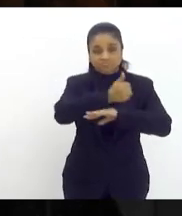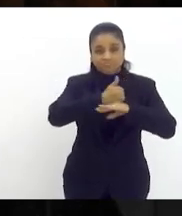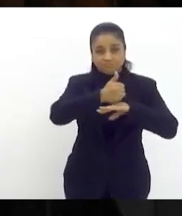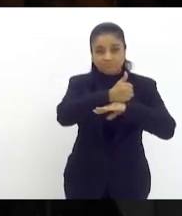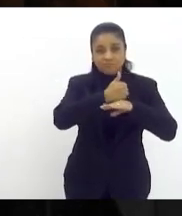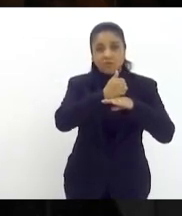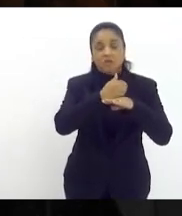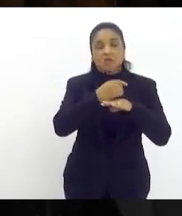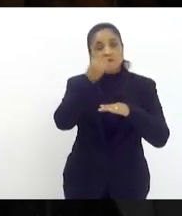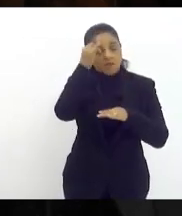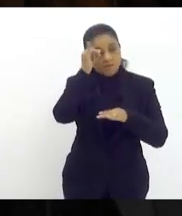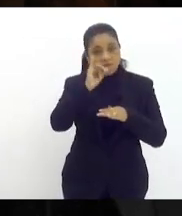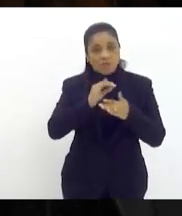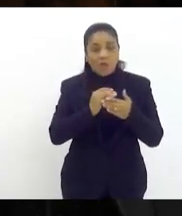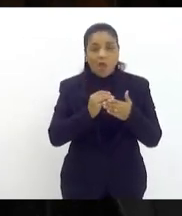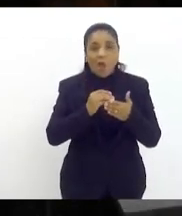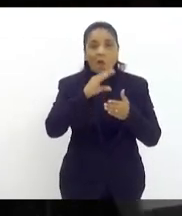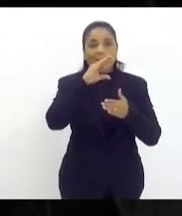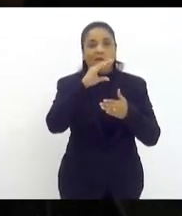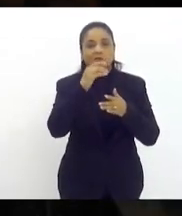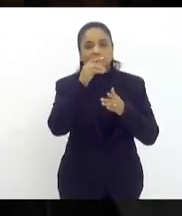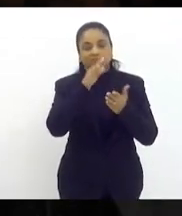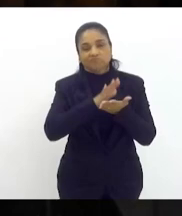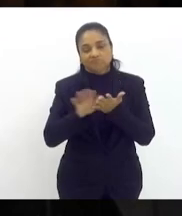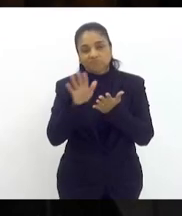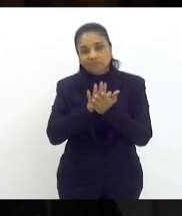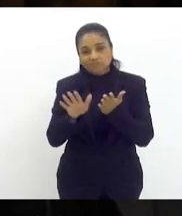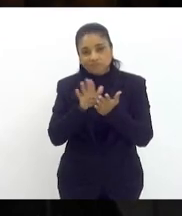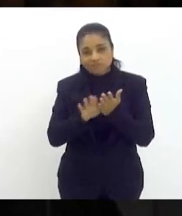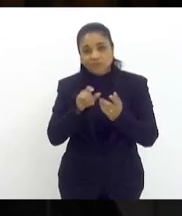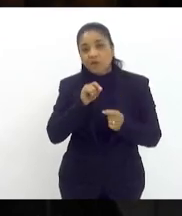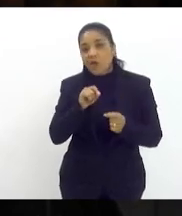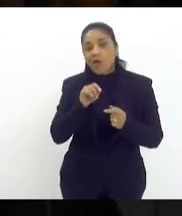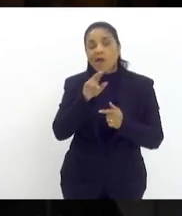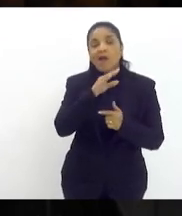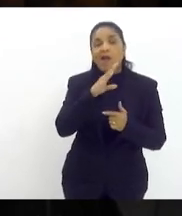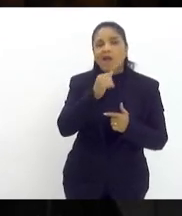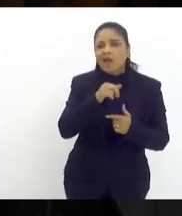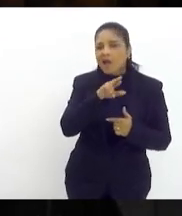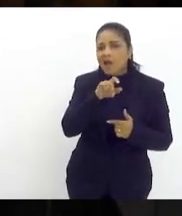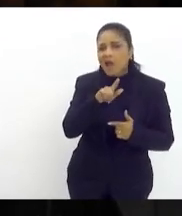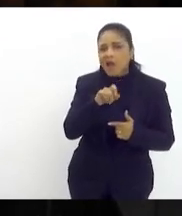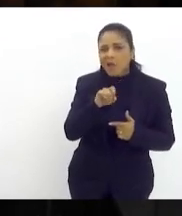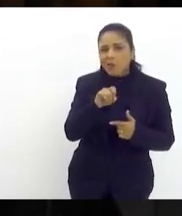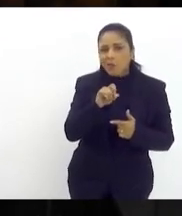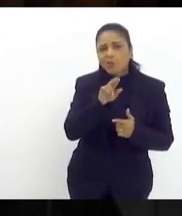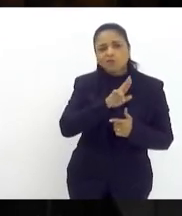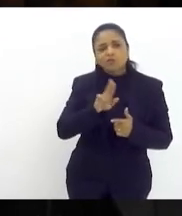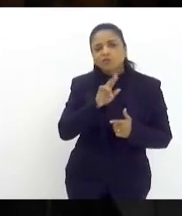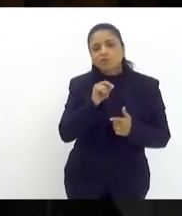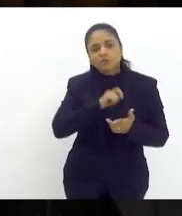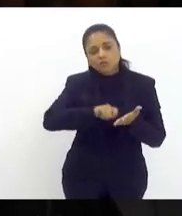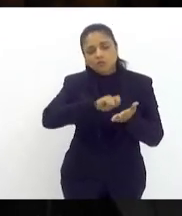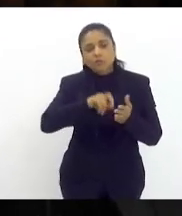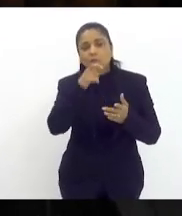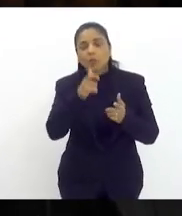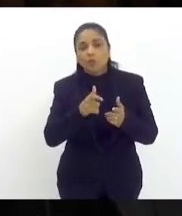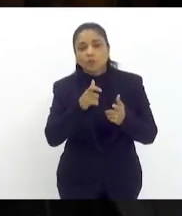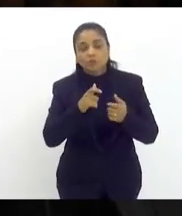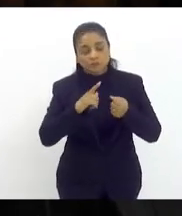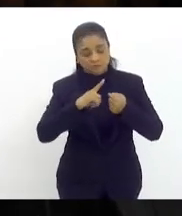plano de cargos de salários não isso está escrito no inciso terceiro do